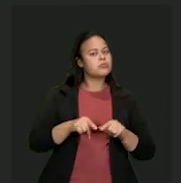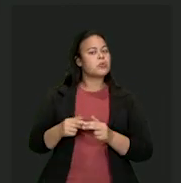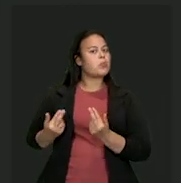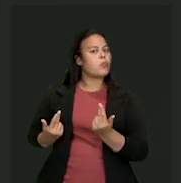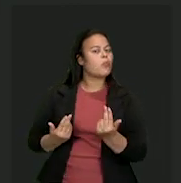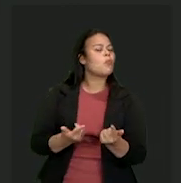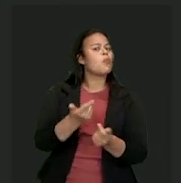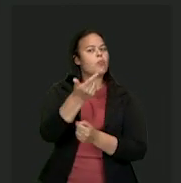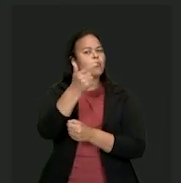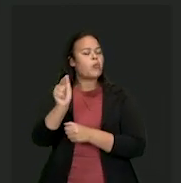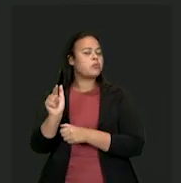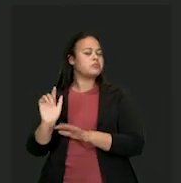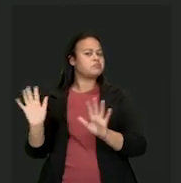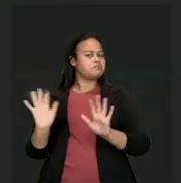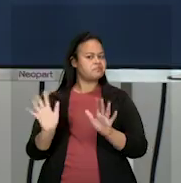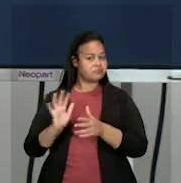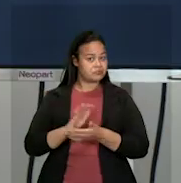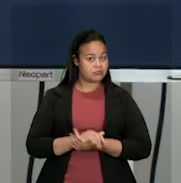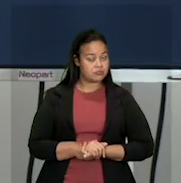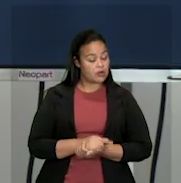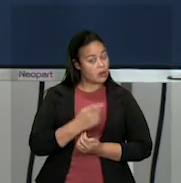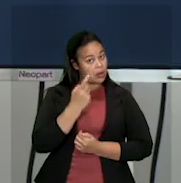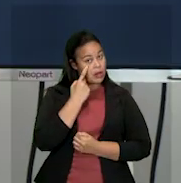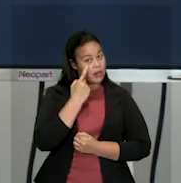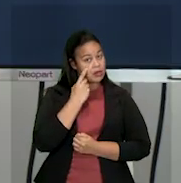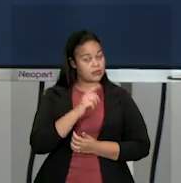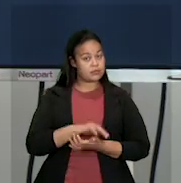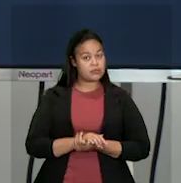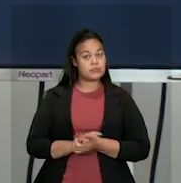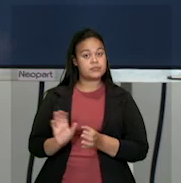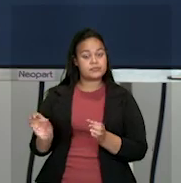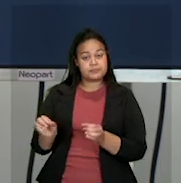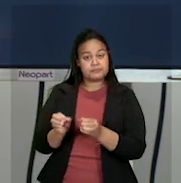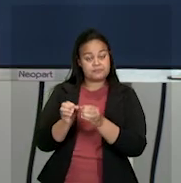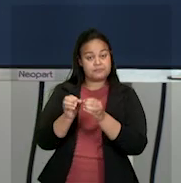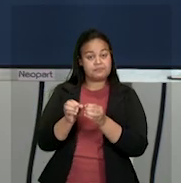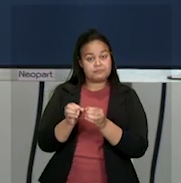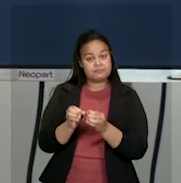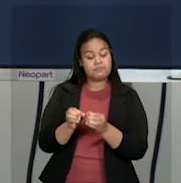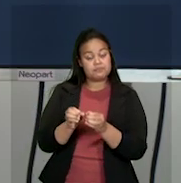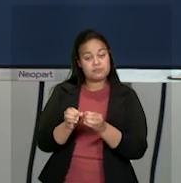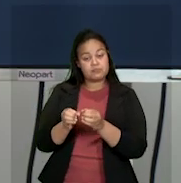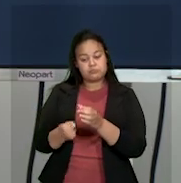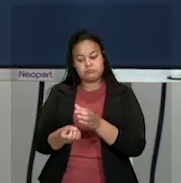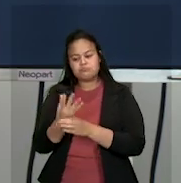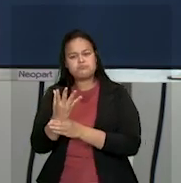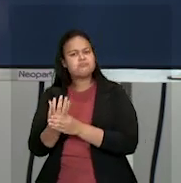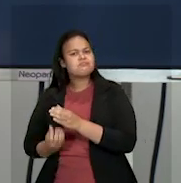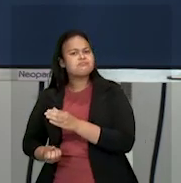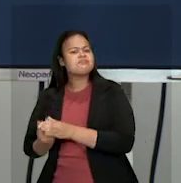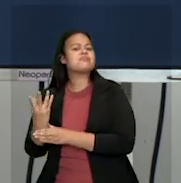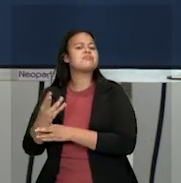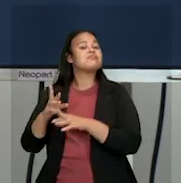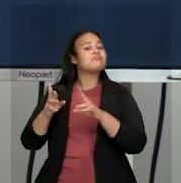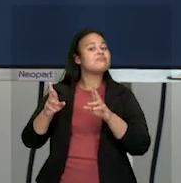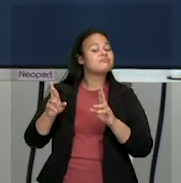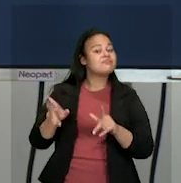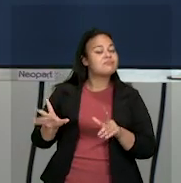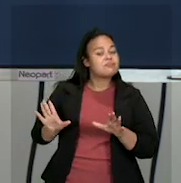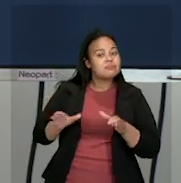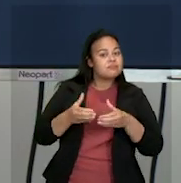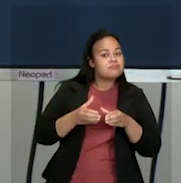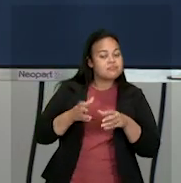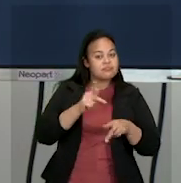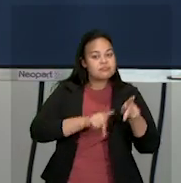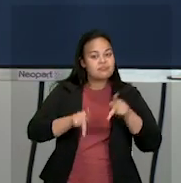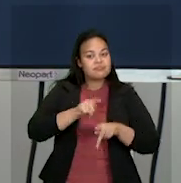nem tanto. Então, veja só, os municípios eles surgem de maneira diferente, eles são ocupados de maneiras